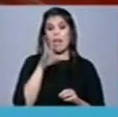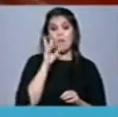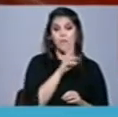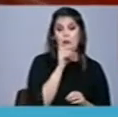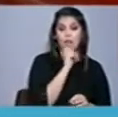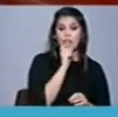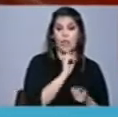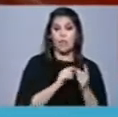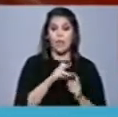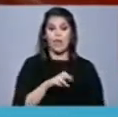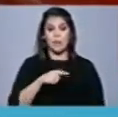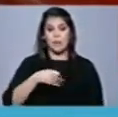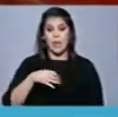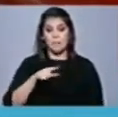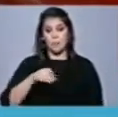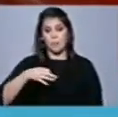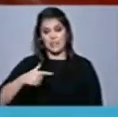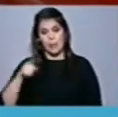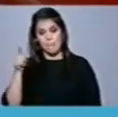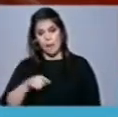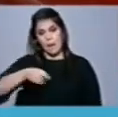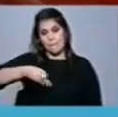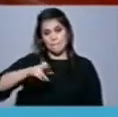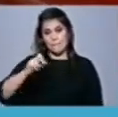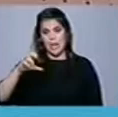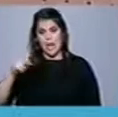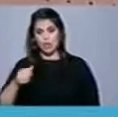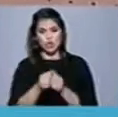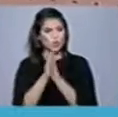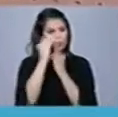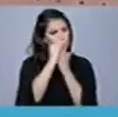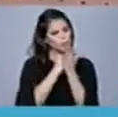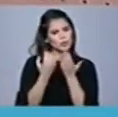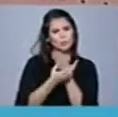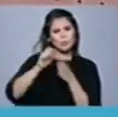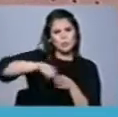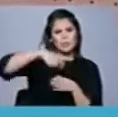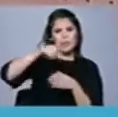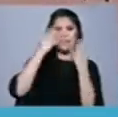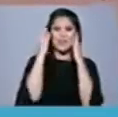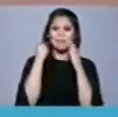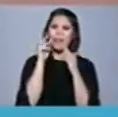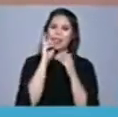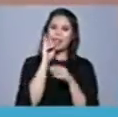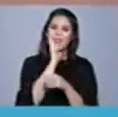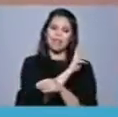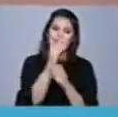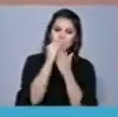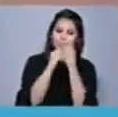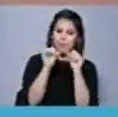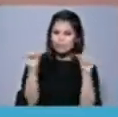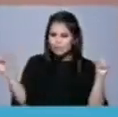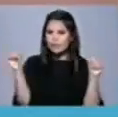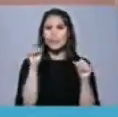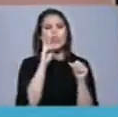site rtp.pt/praca. As receitas estão todas lá. Pode também consultar o Facebook cá da praça e replicar esta receita.